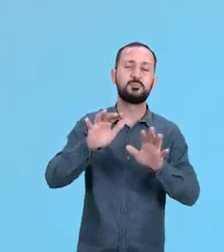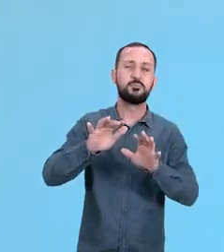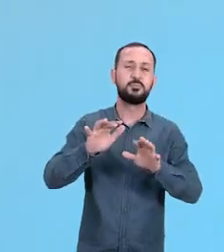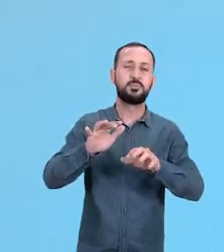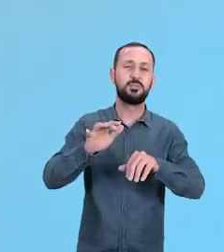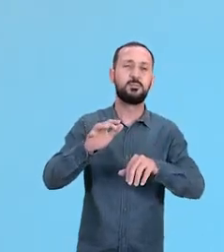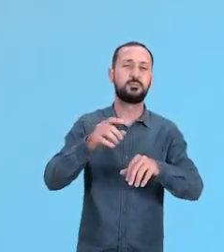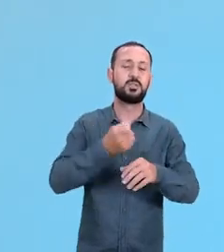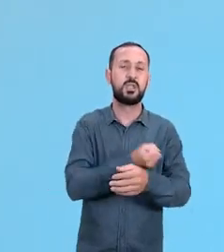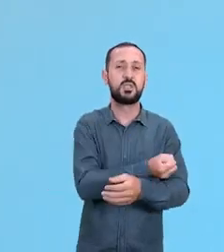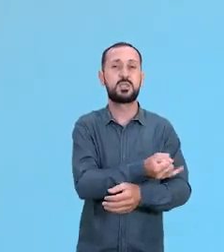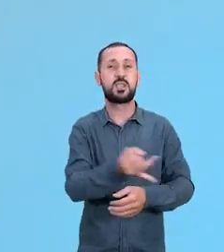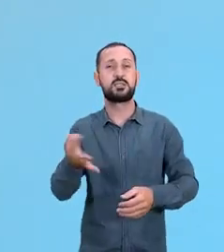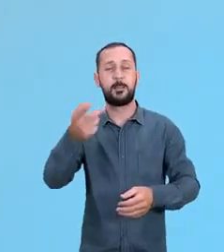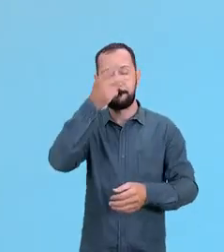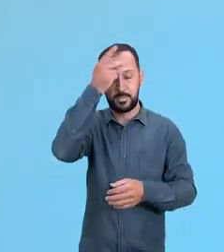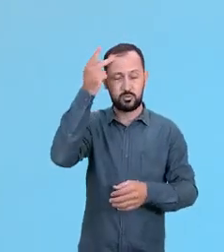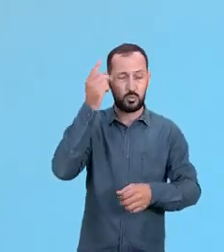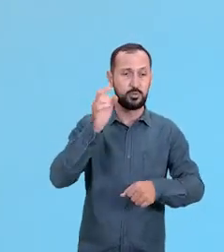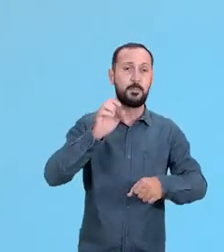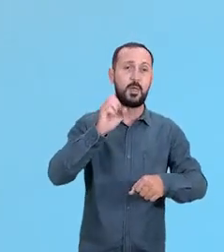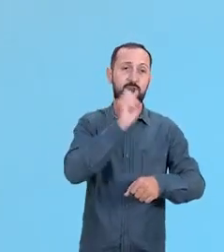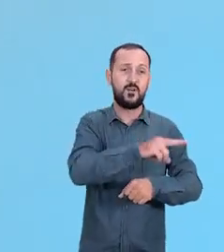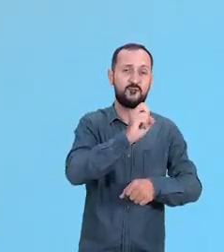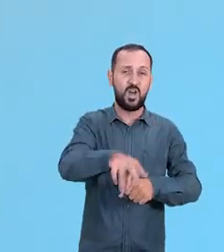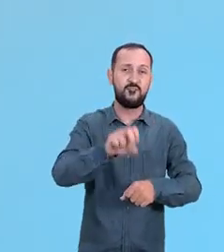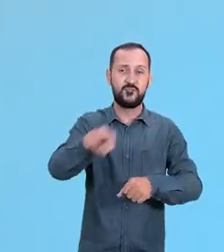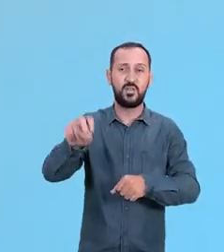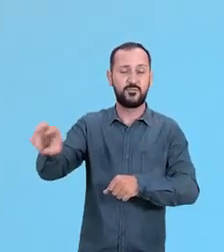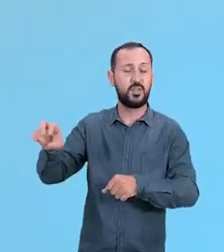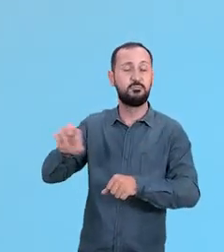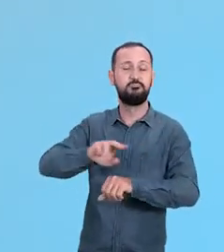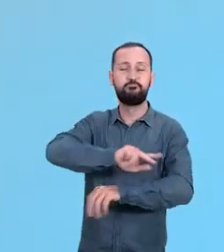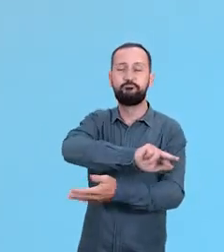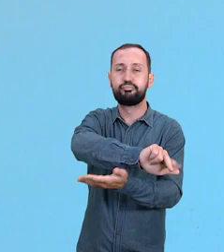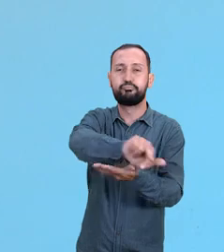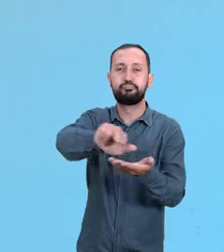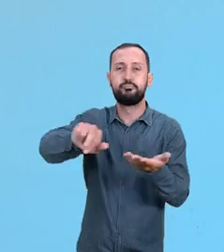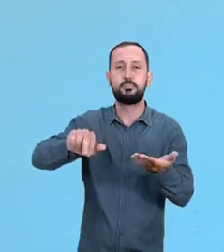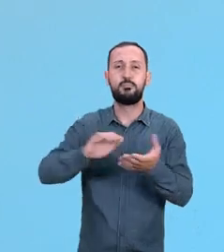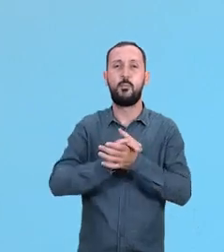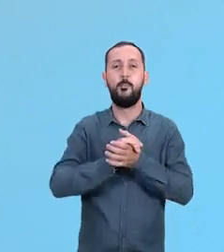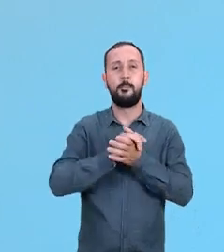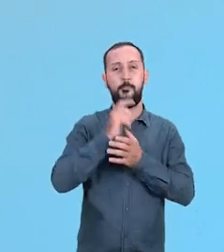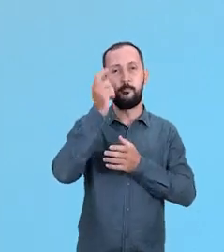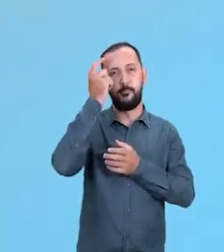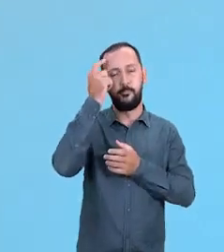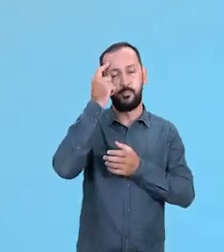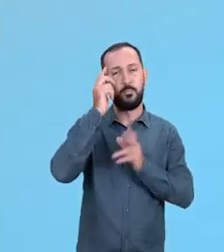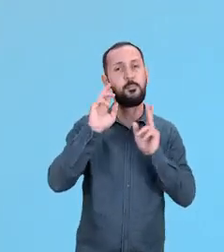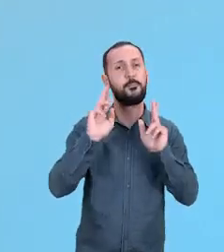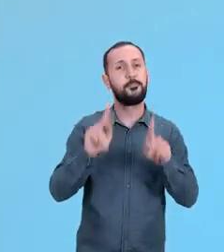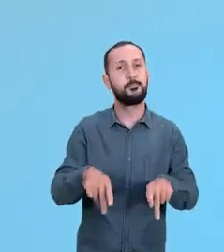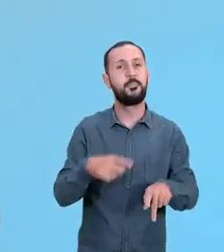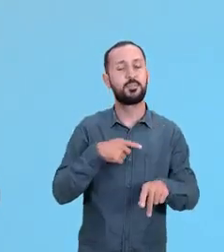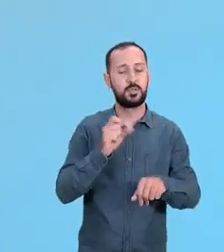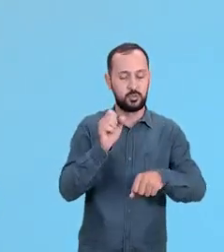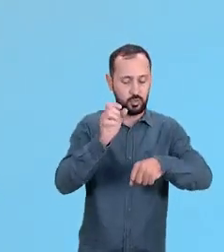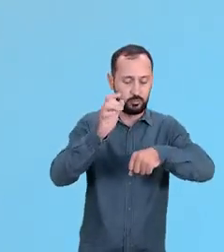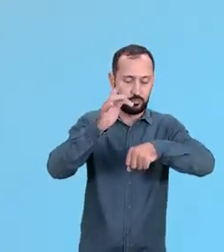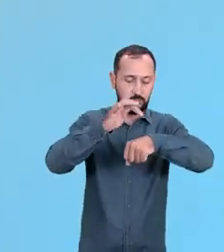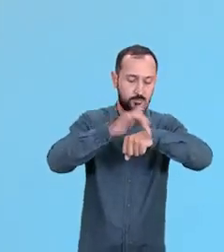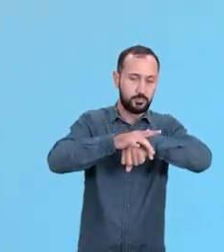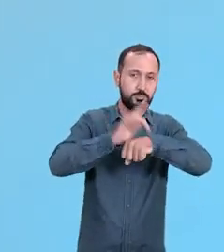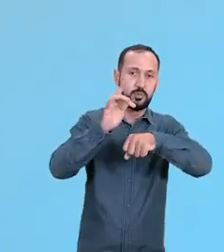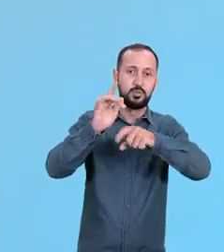contaminar dezenas e dezenas de pessoas. Nós achávamos que, no pensamento popular, que ele picava